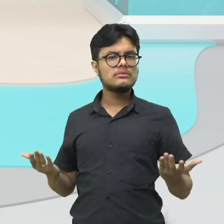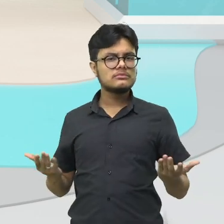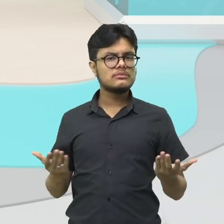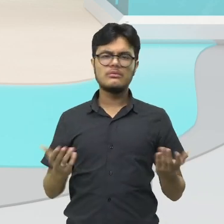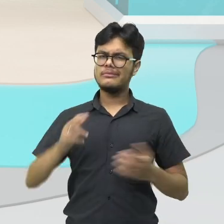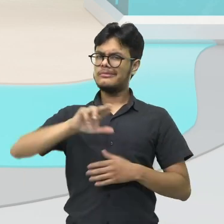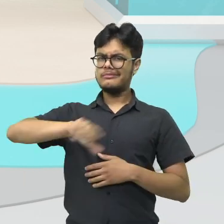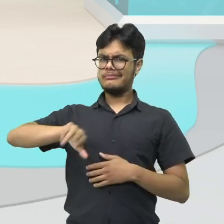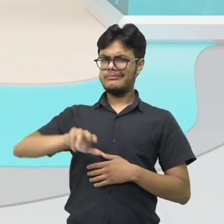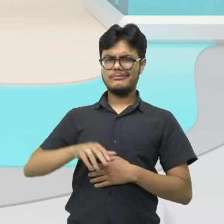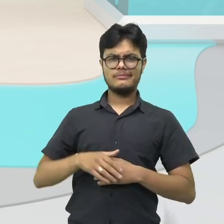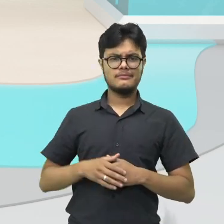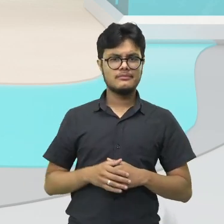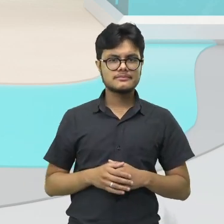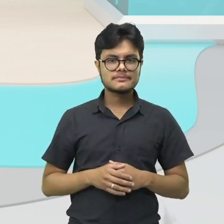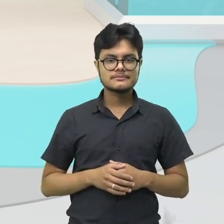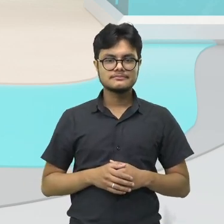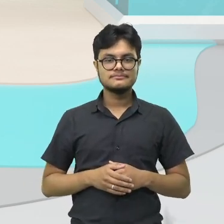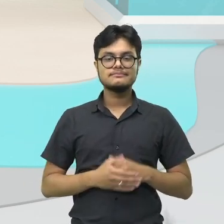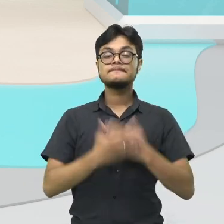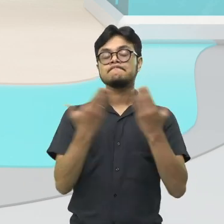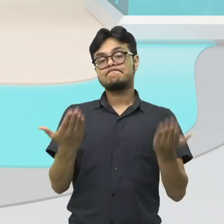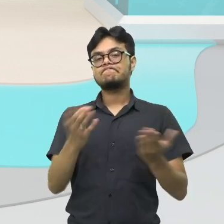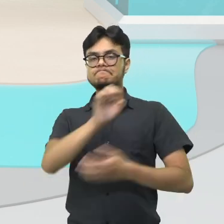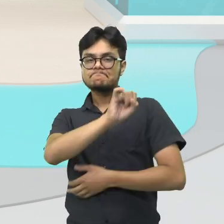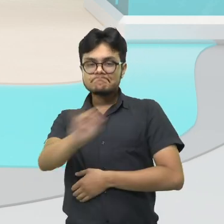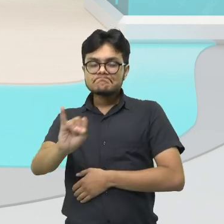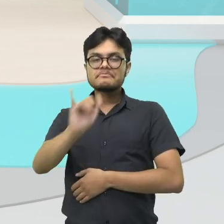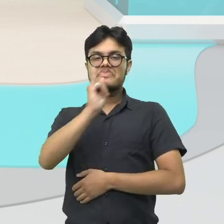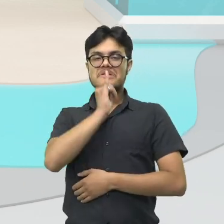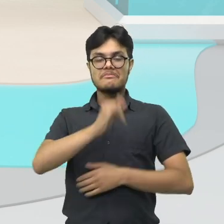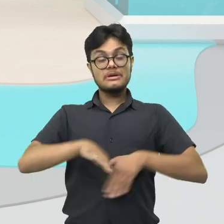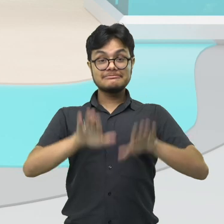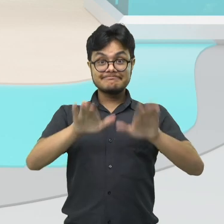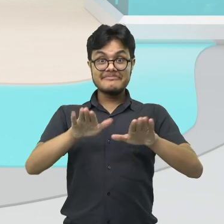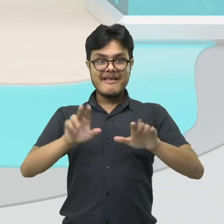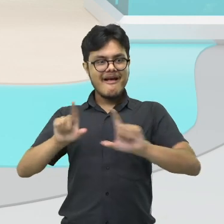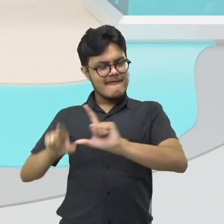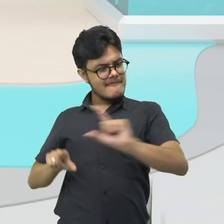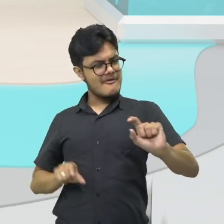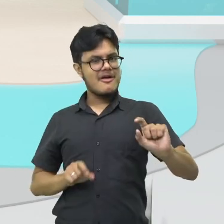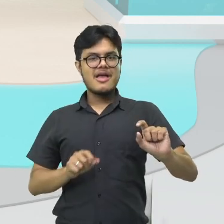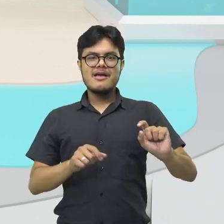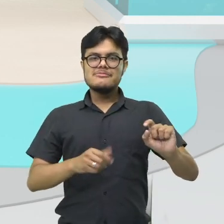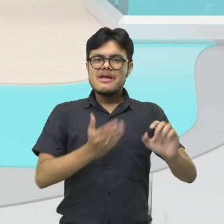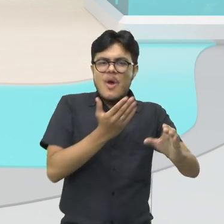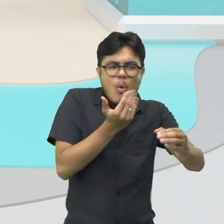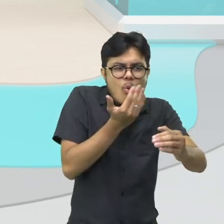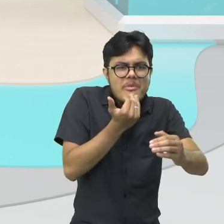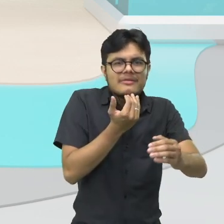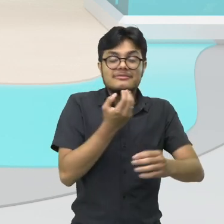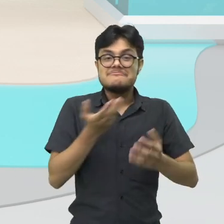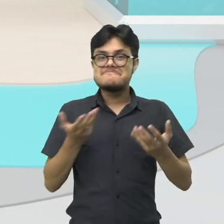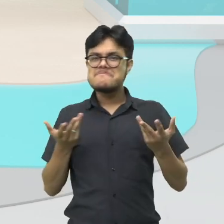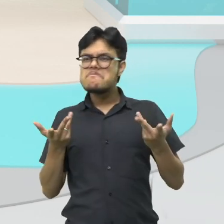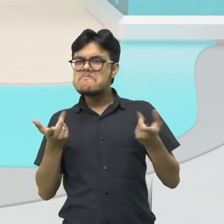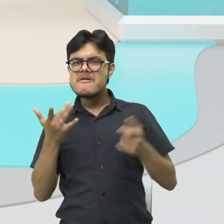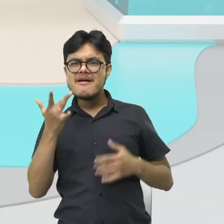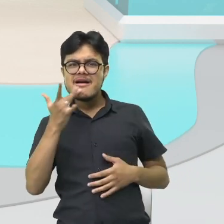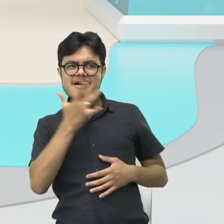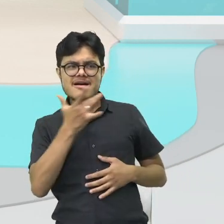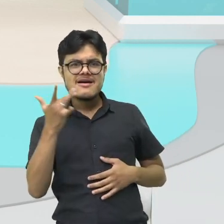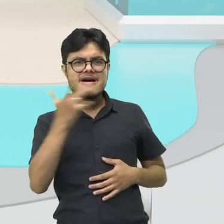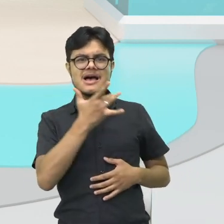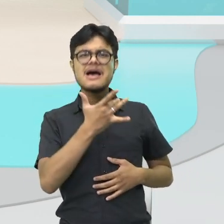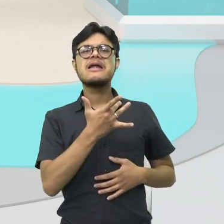comida do ambiente não é legal. Mas se ele foi, provou, ok, comida maravilhosa, ou seja, já vai